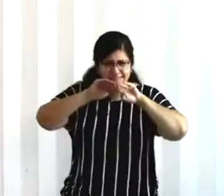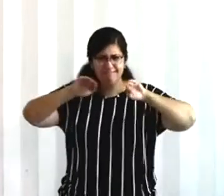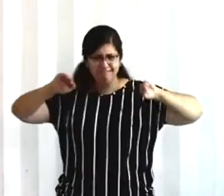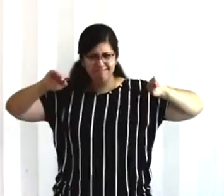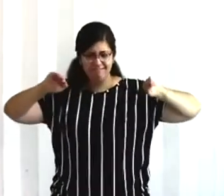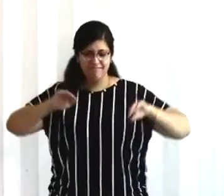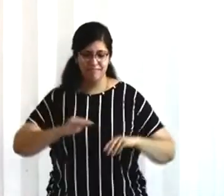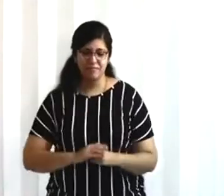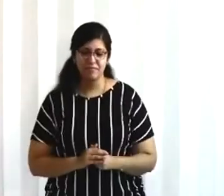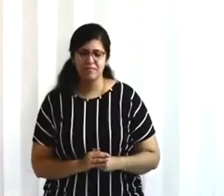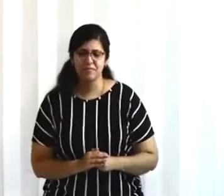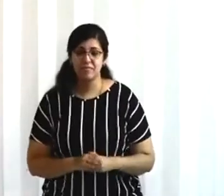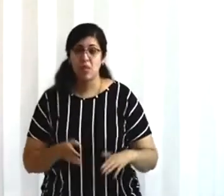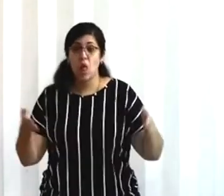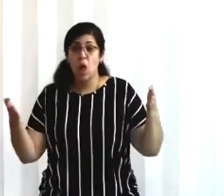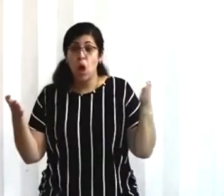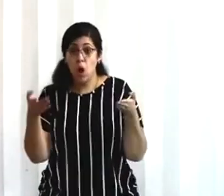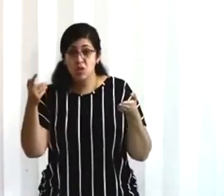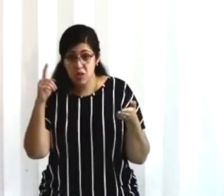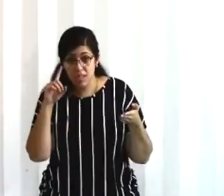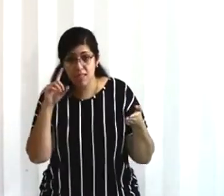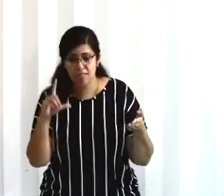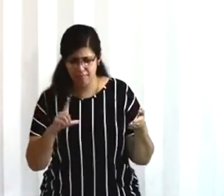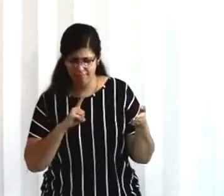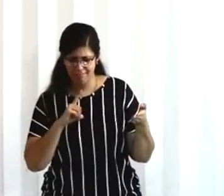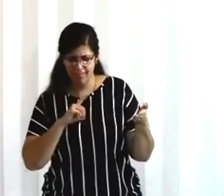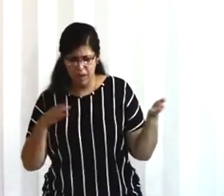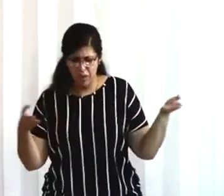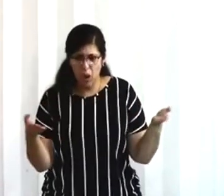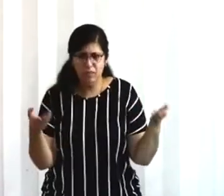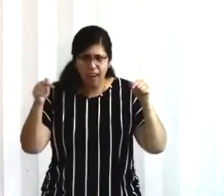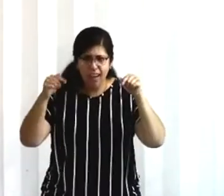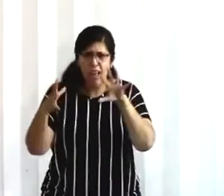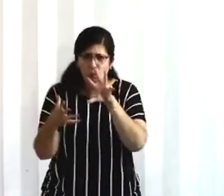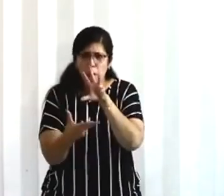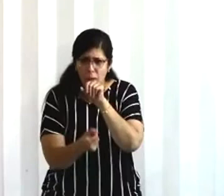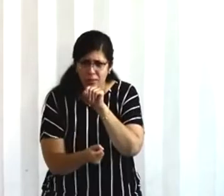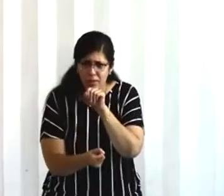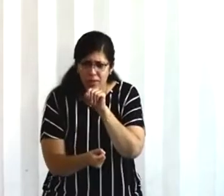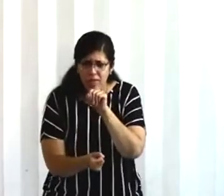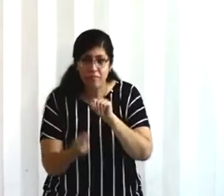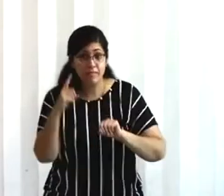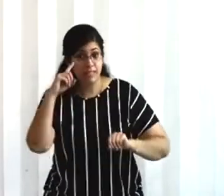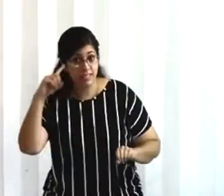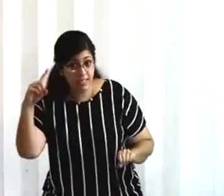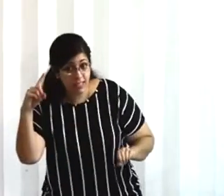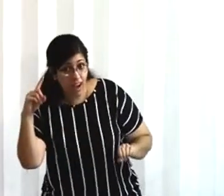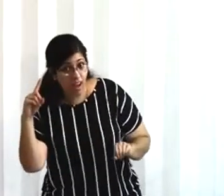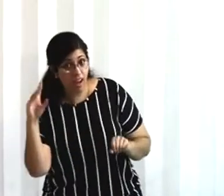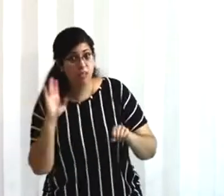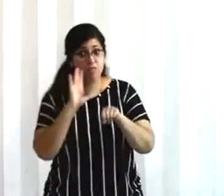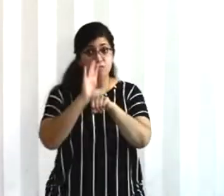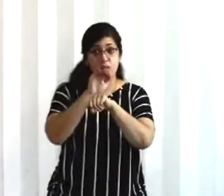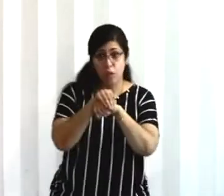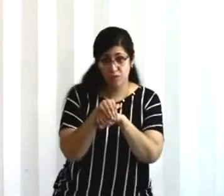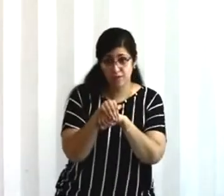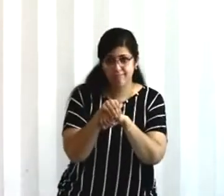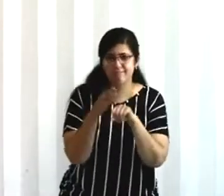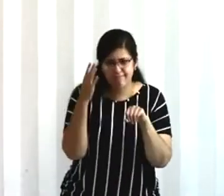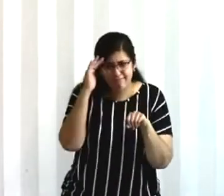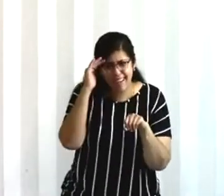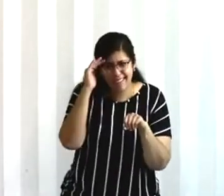nós temos hoje para vivermos neste mundo, dia, a noite. Se